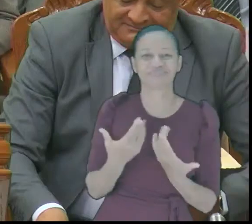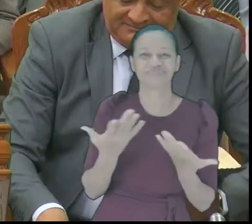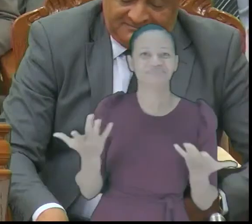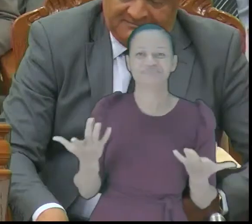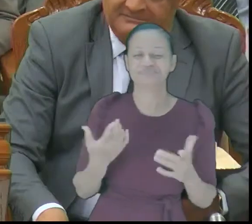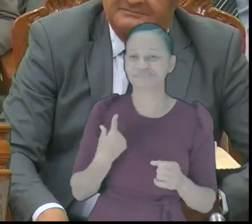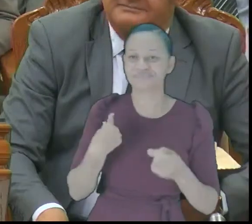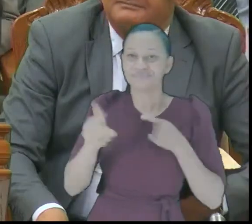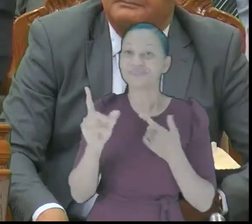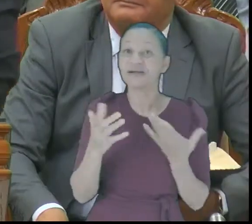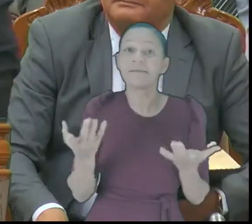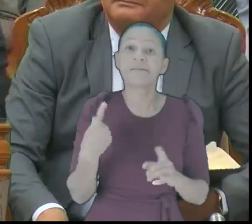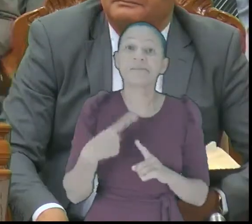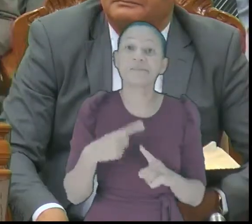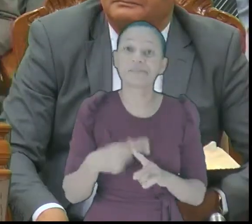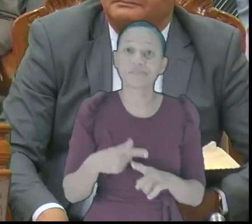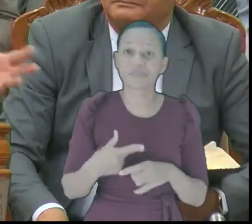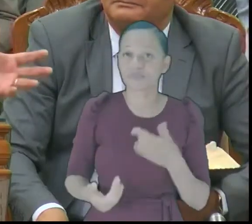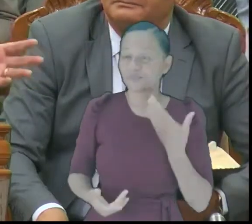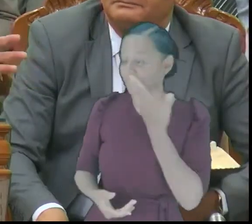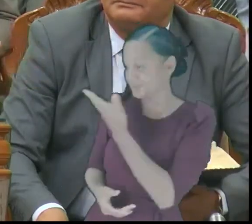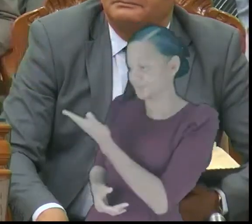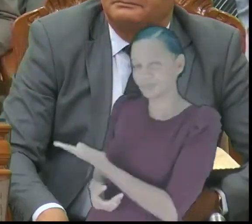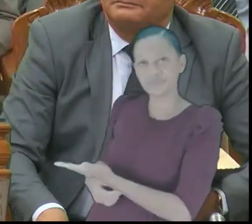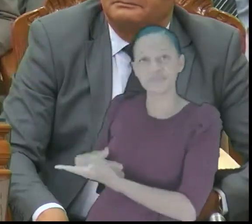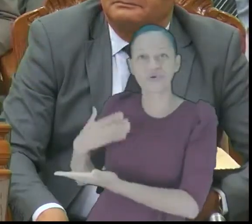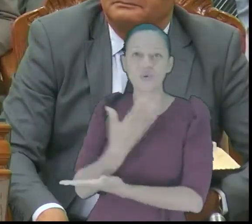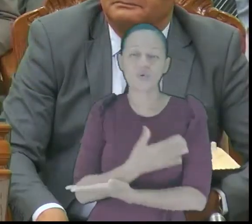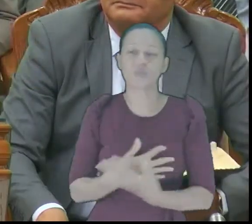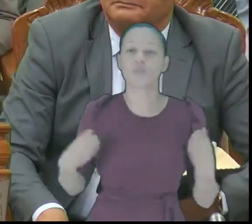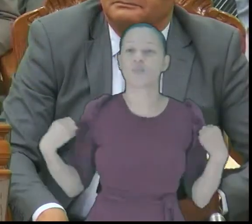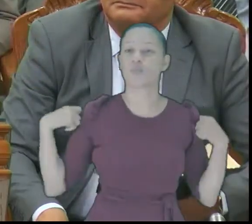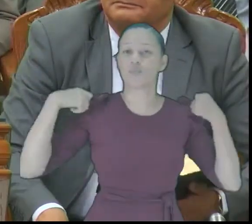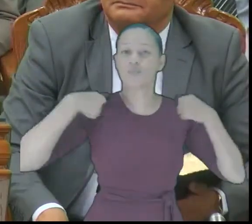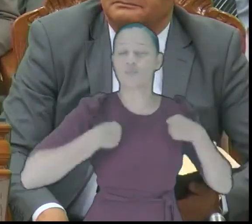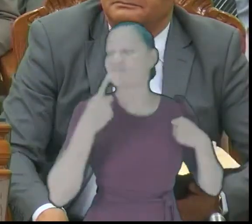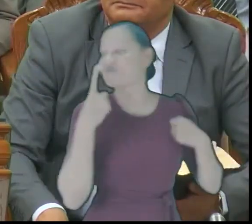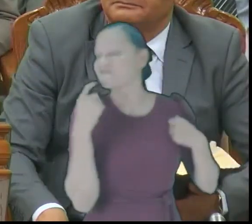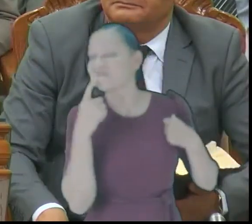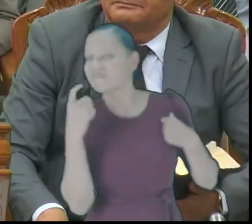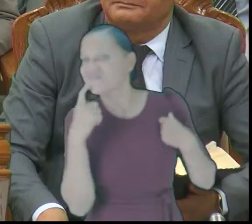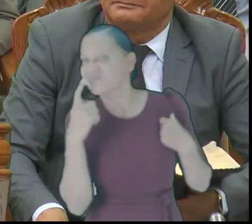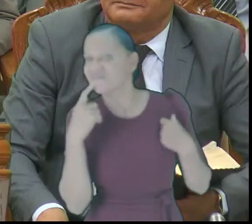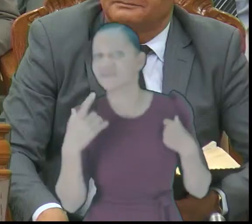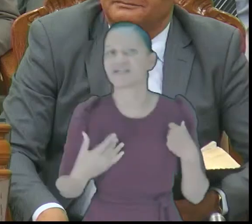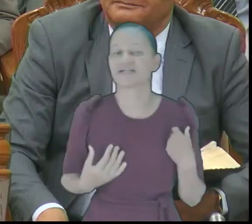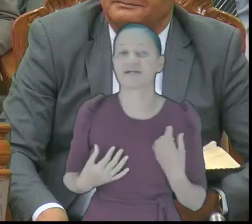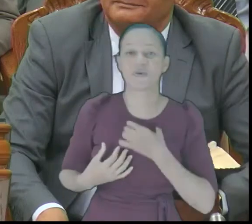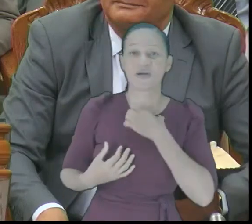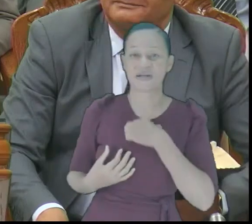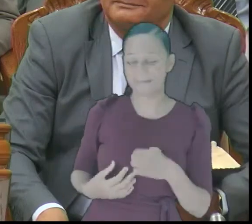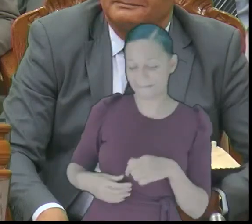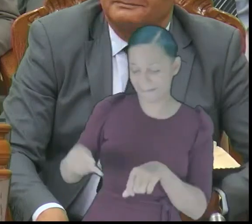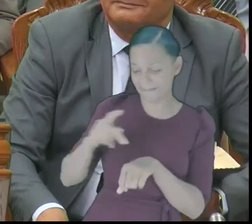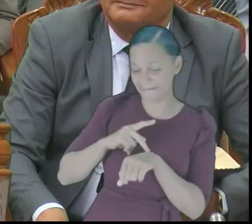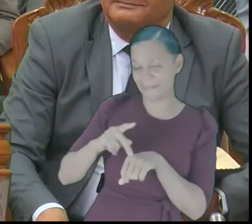cosmos. Por que é que os irmãos não estão aqui com um paletó vermelho e uma camisa preta